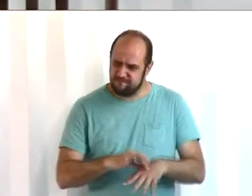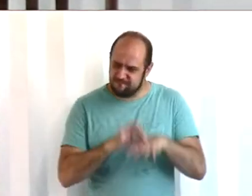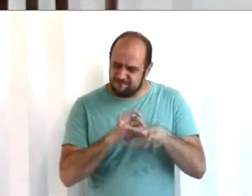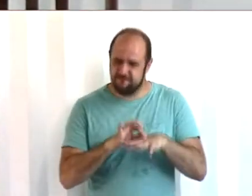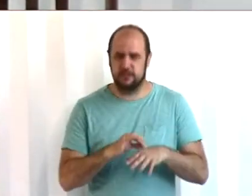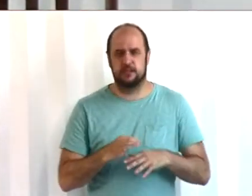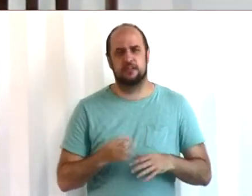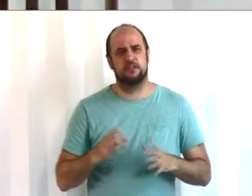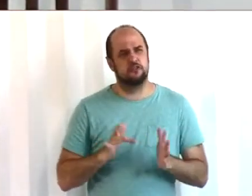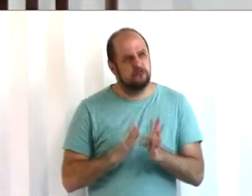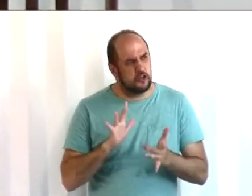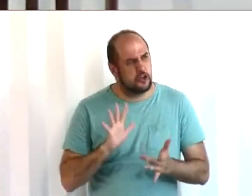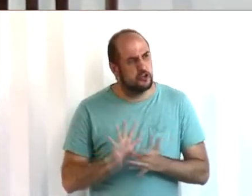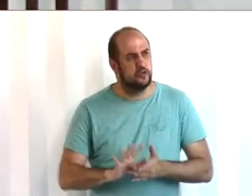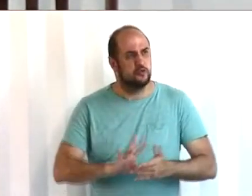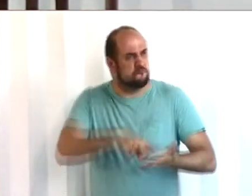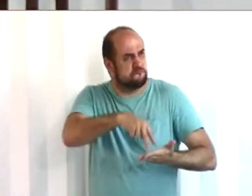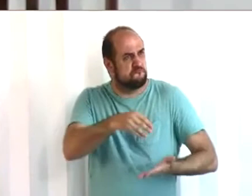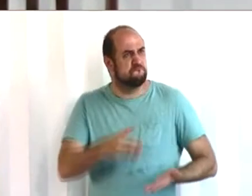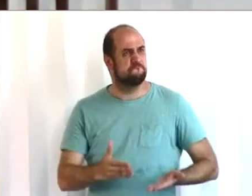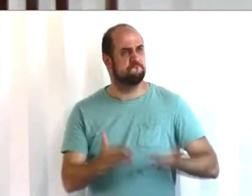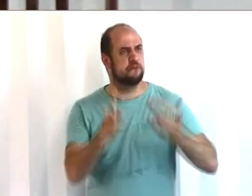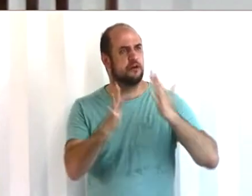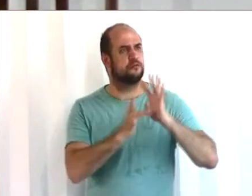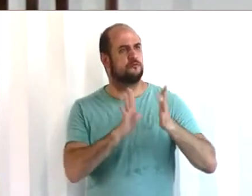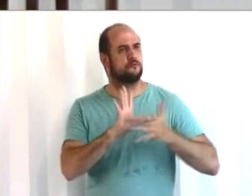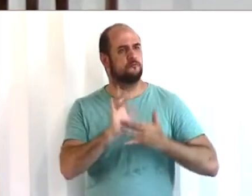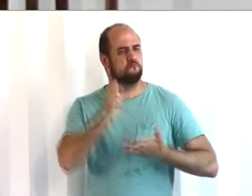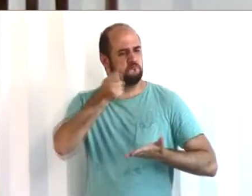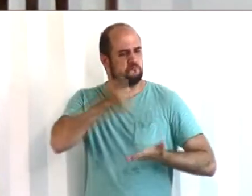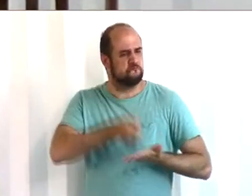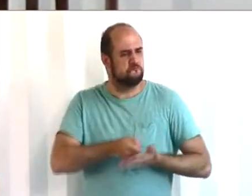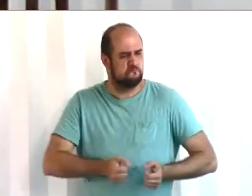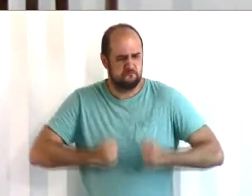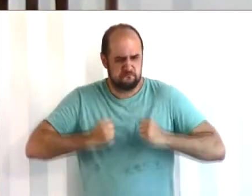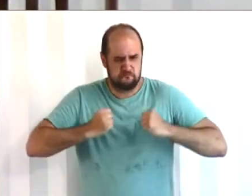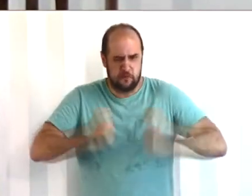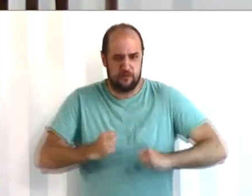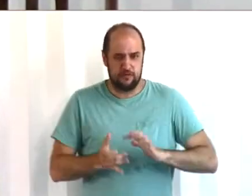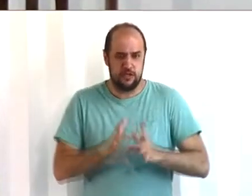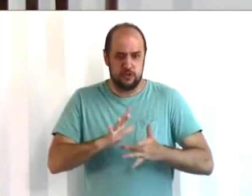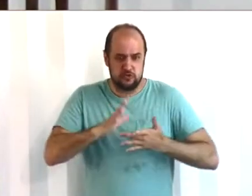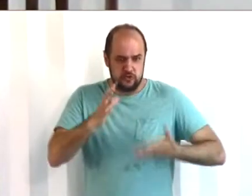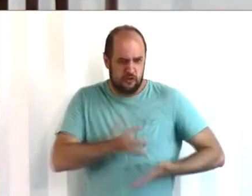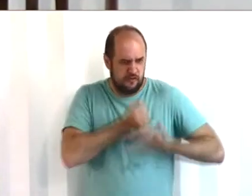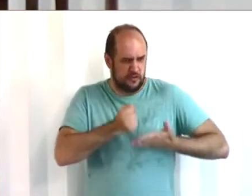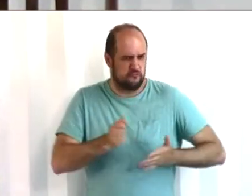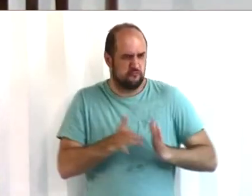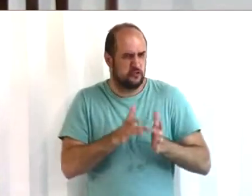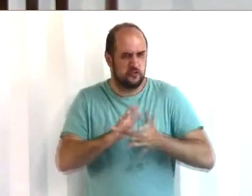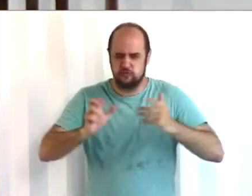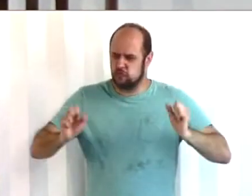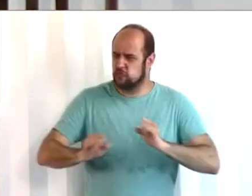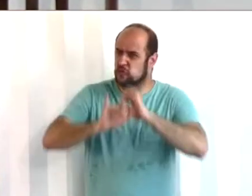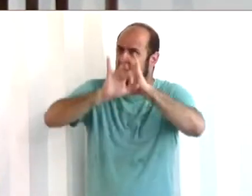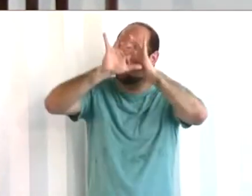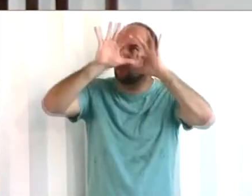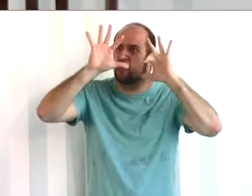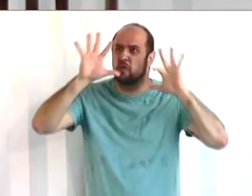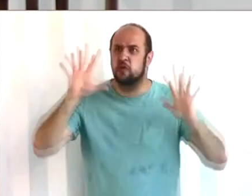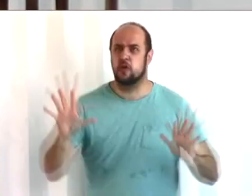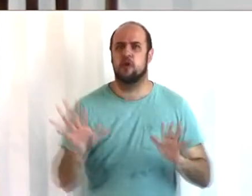Jesus ressurreto, o Jesus autoridade da missão, o Jesus salvador, o Jesus glorificado,